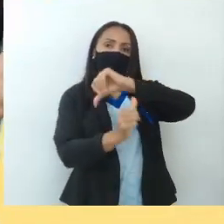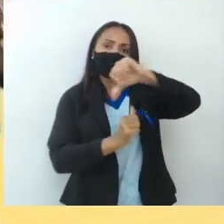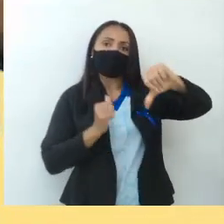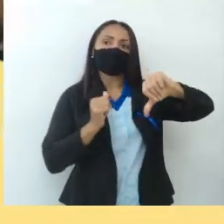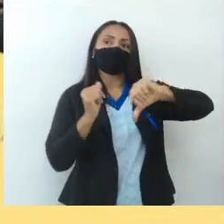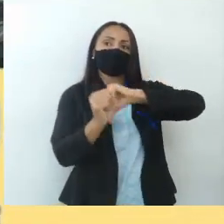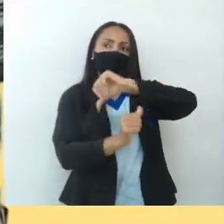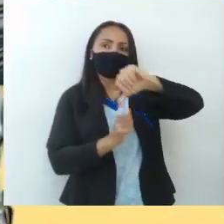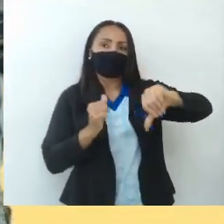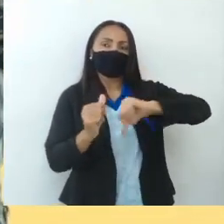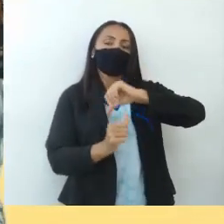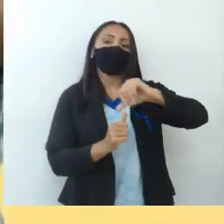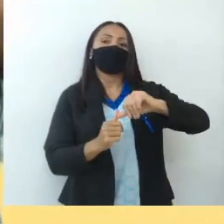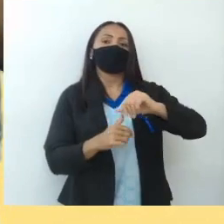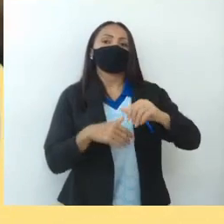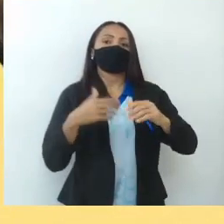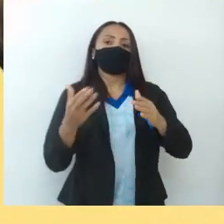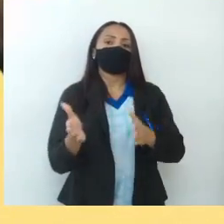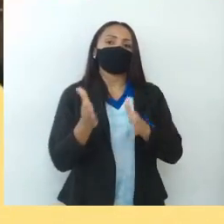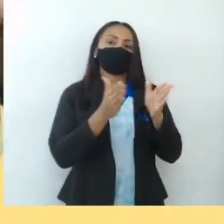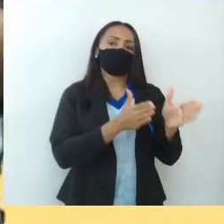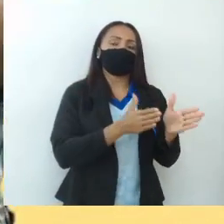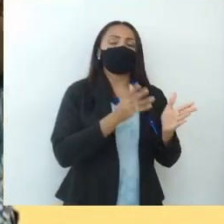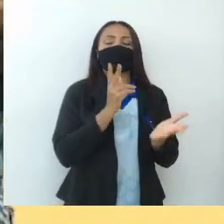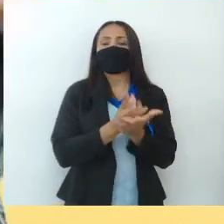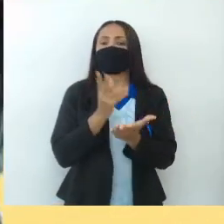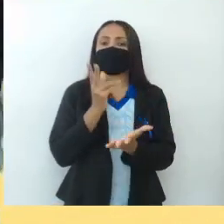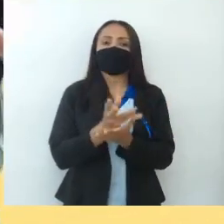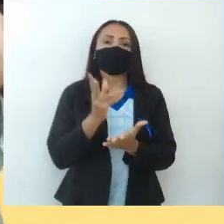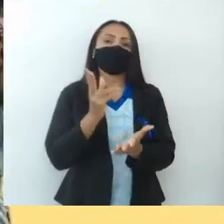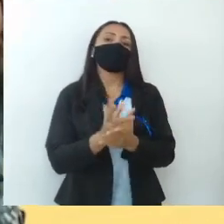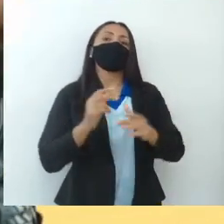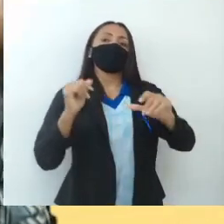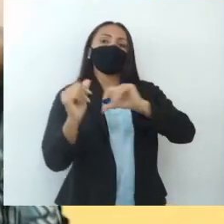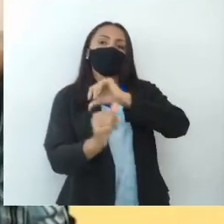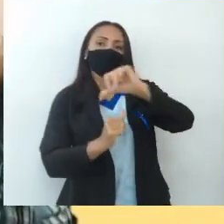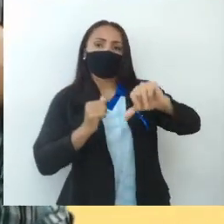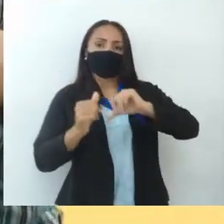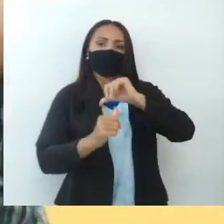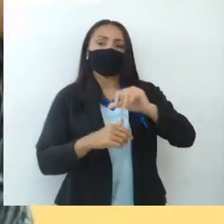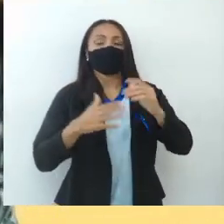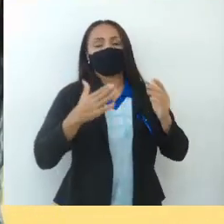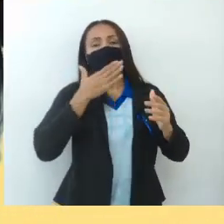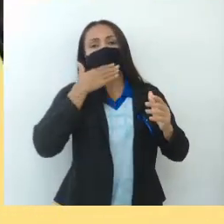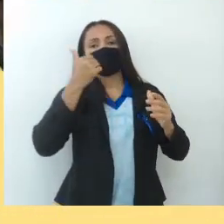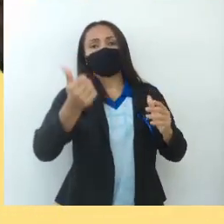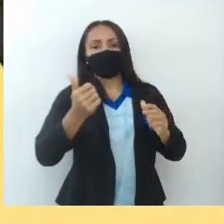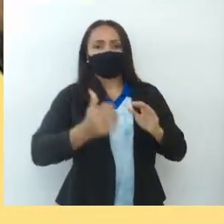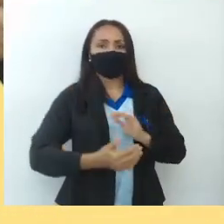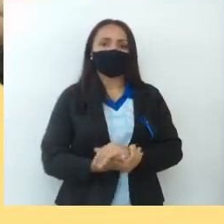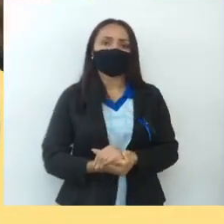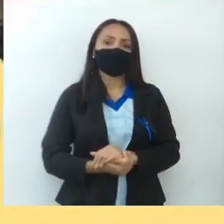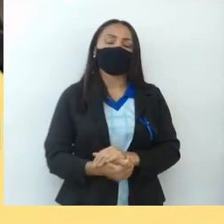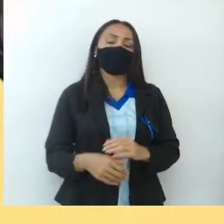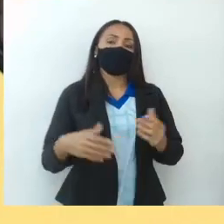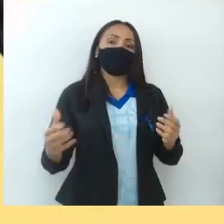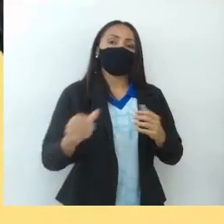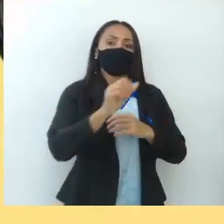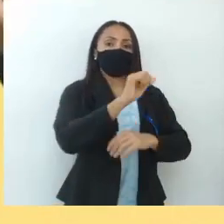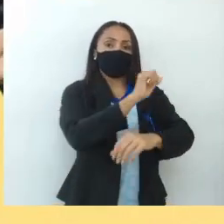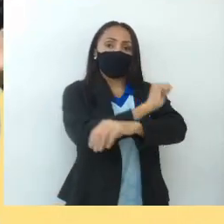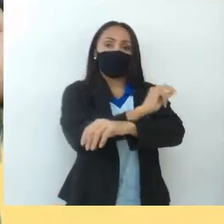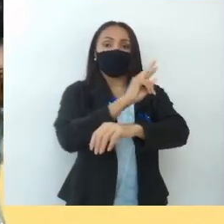Transformada. Um dia de um jeito, outro dia de outro, sempre no intuito, obviamente, de melhorar. Mas é a avenida em Recife que mais